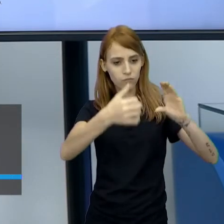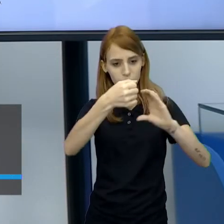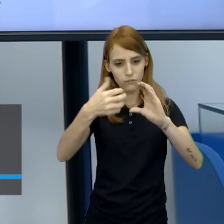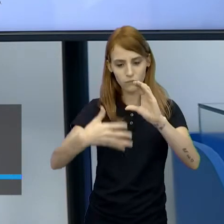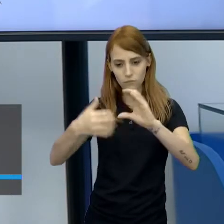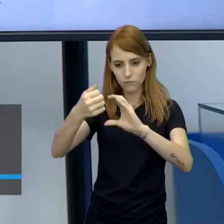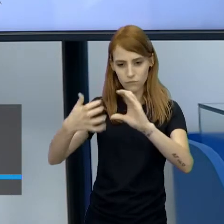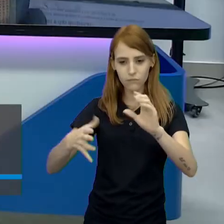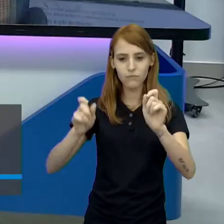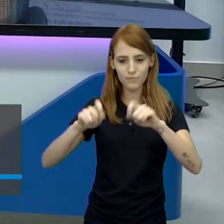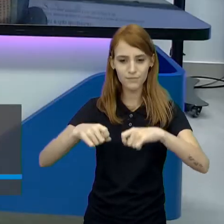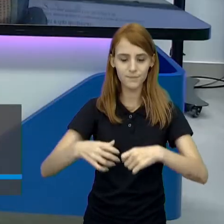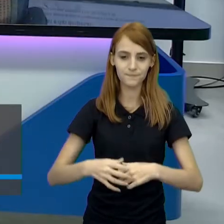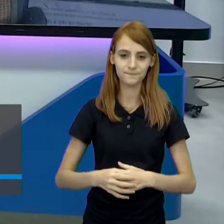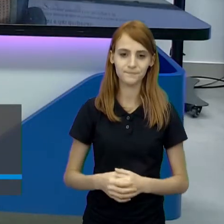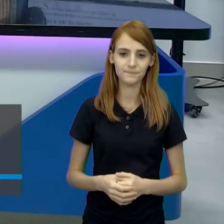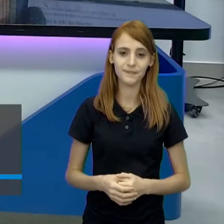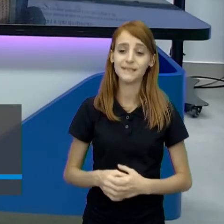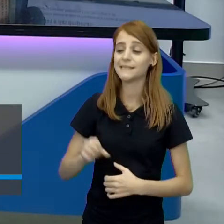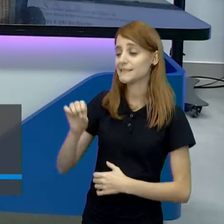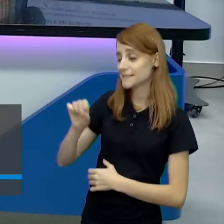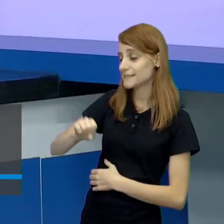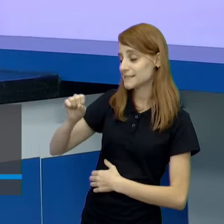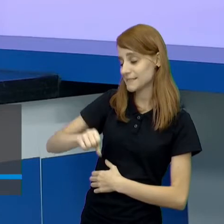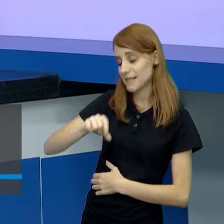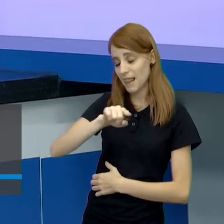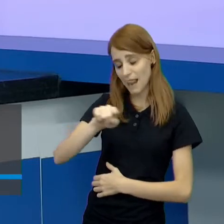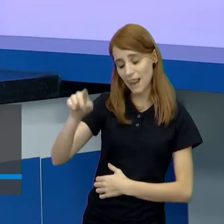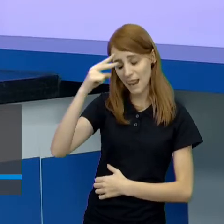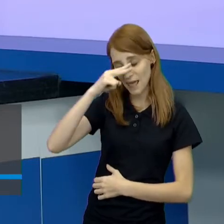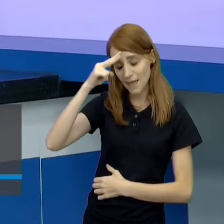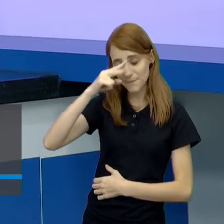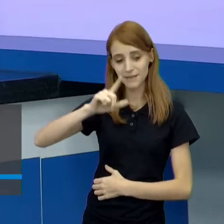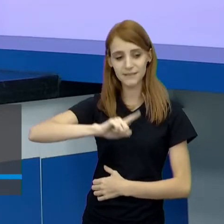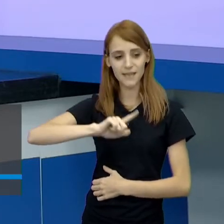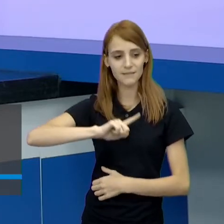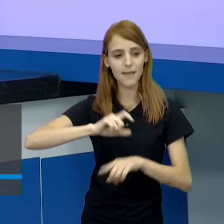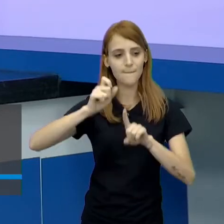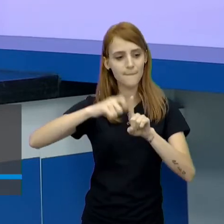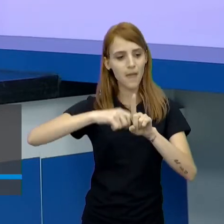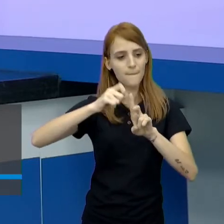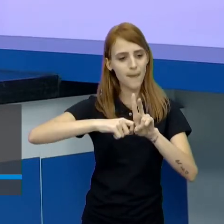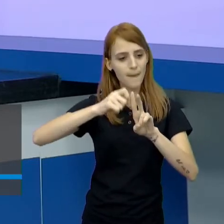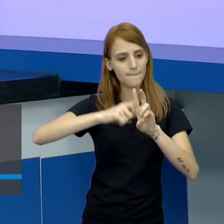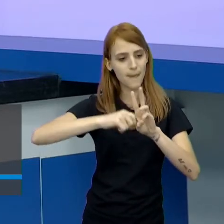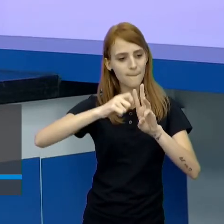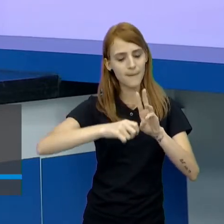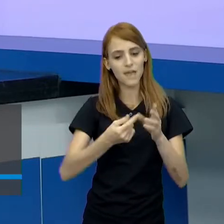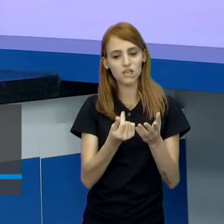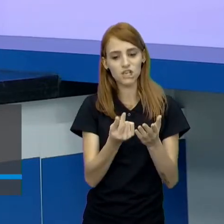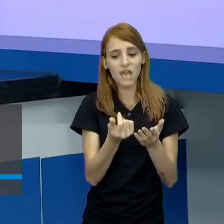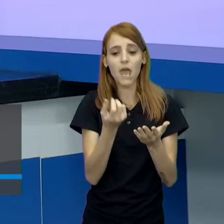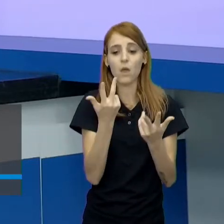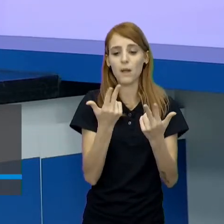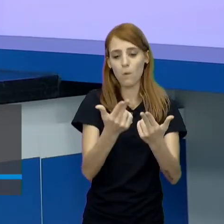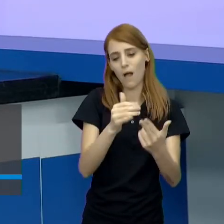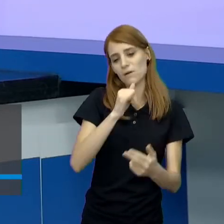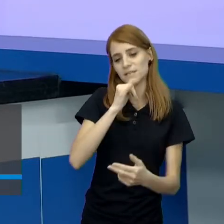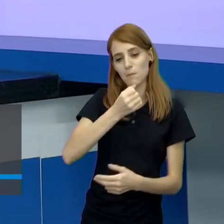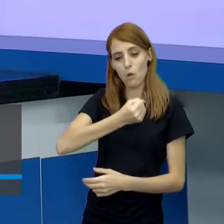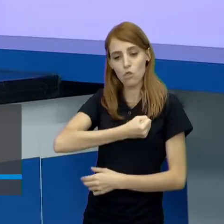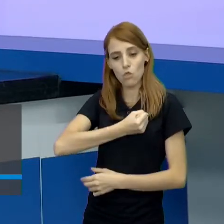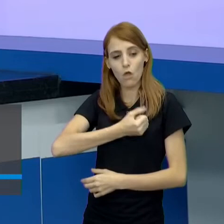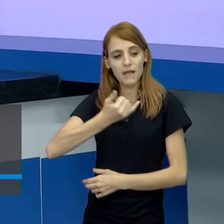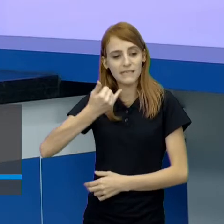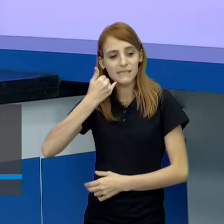despesas. Sim, e lembrando sempre que tem despesas fixas, que por exemplo, telefonia, né, celular, essas